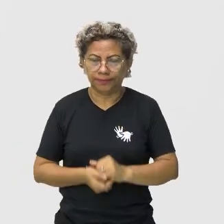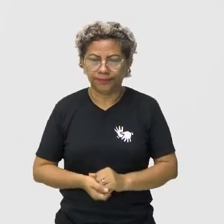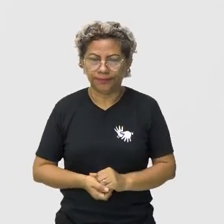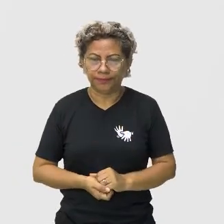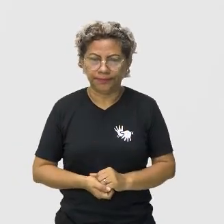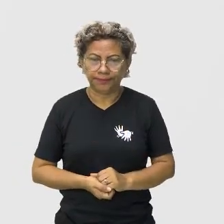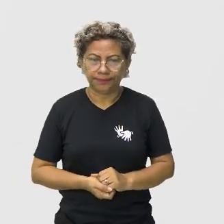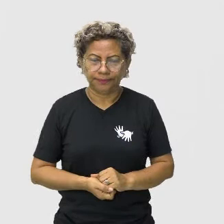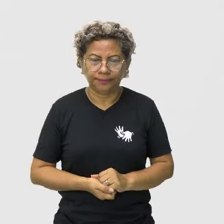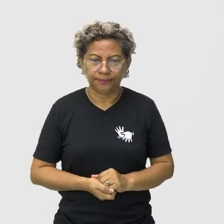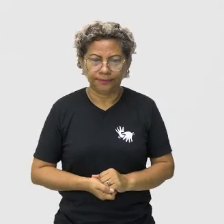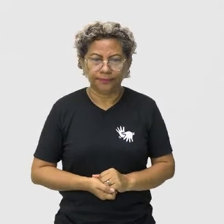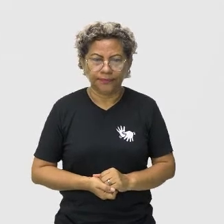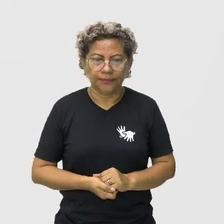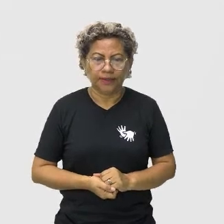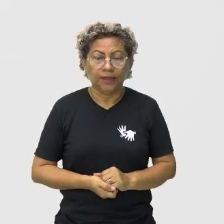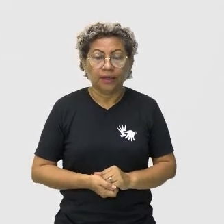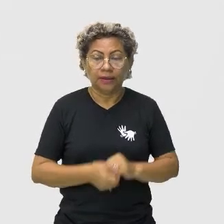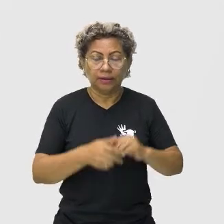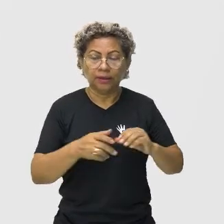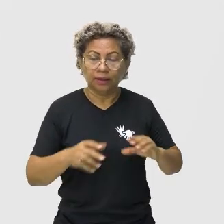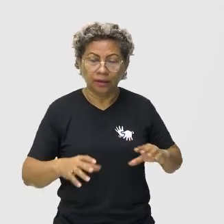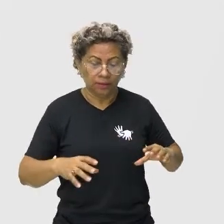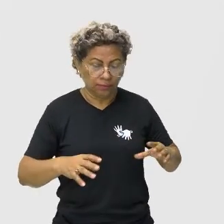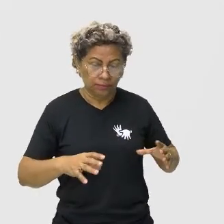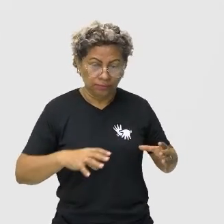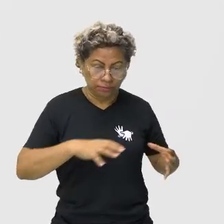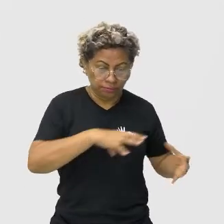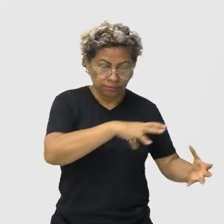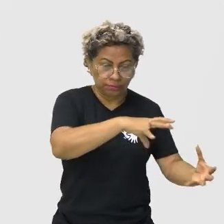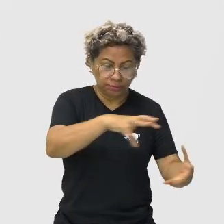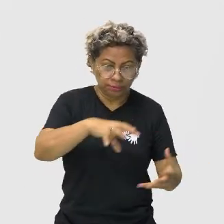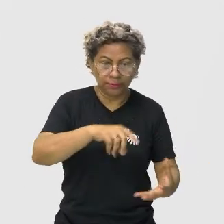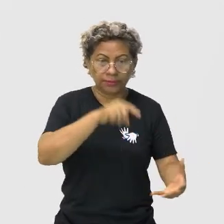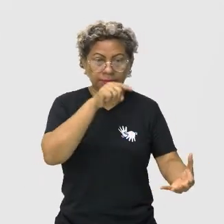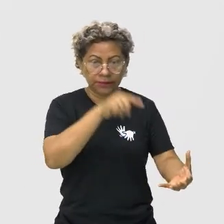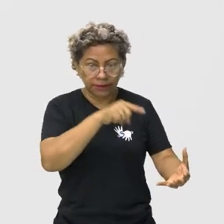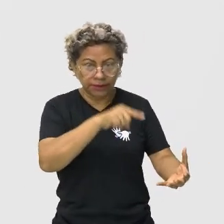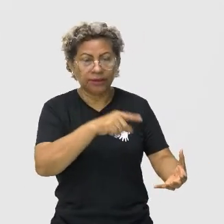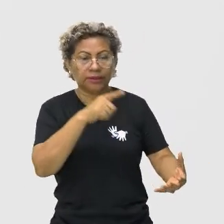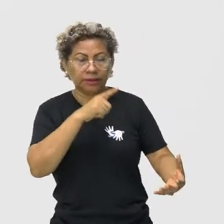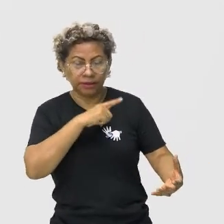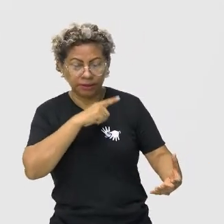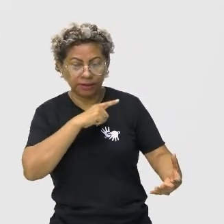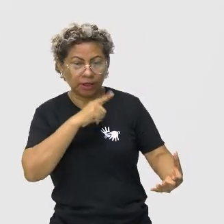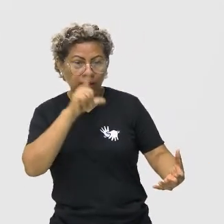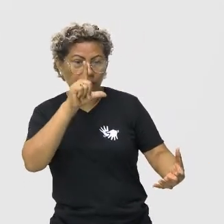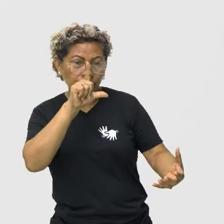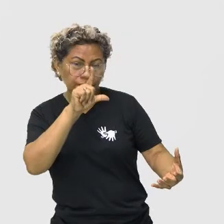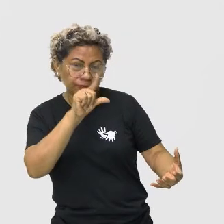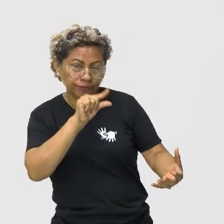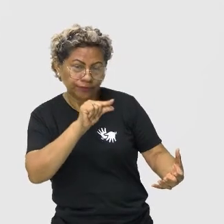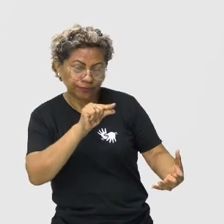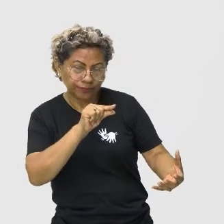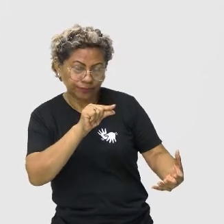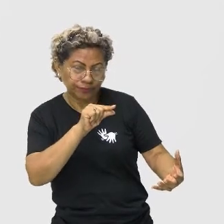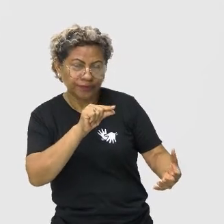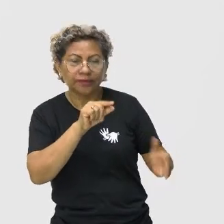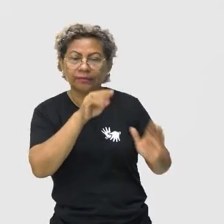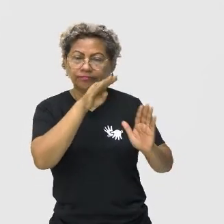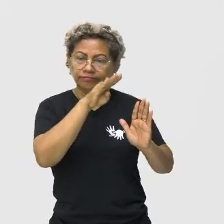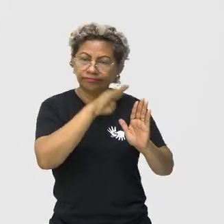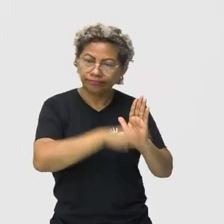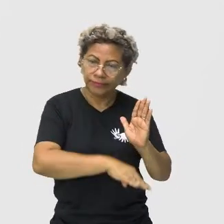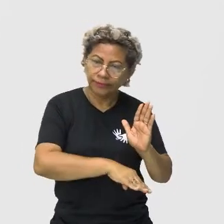só, vão ser capazes de propiciar o acesso e o abarateamento, né, bem mais baratos